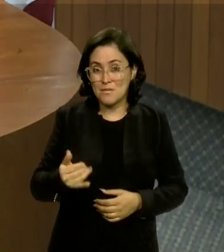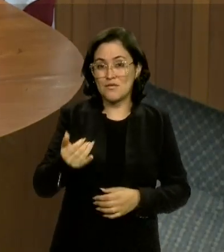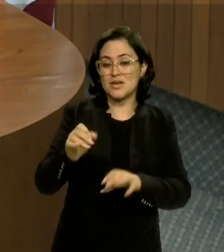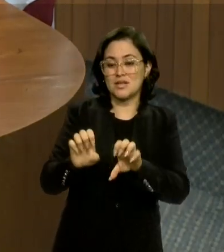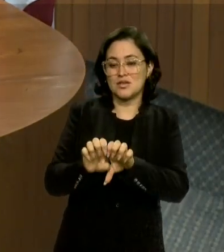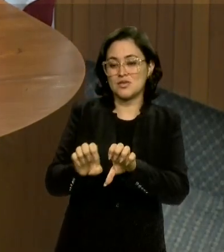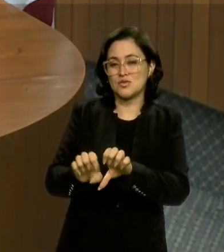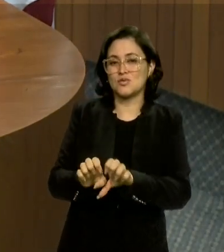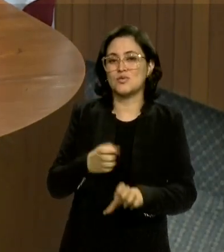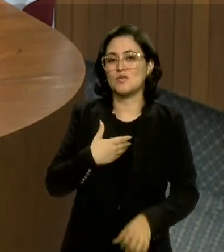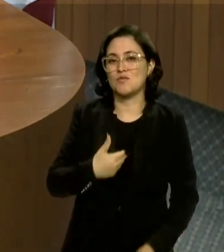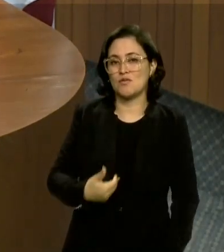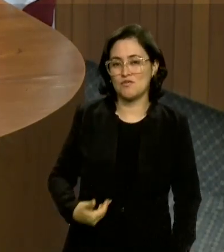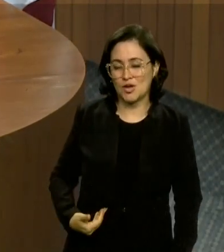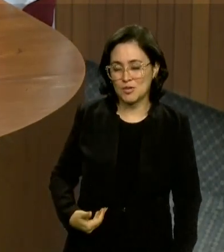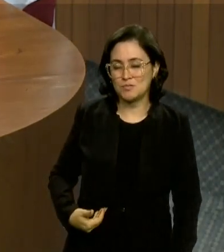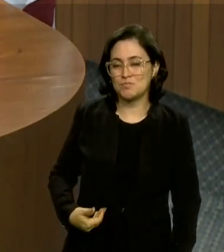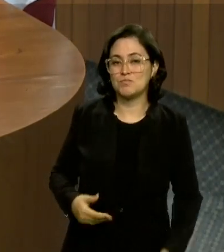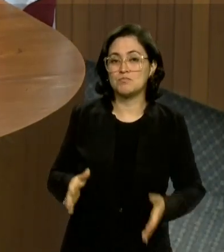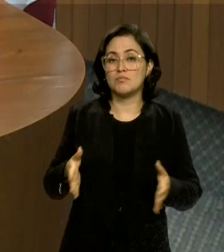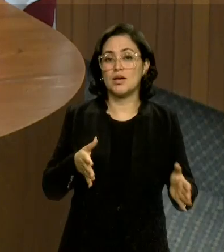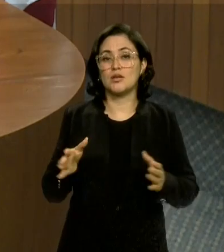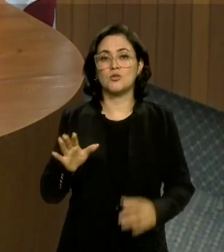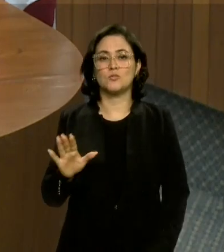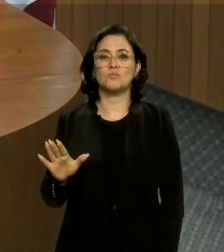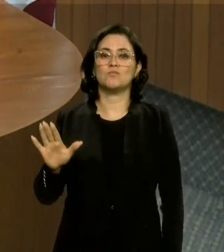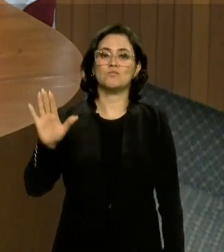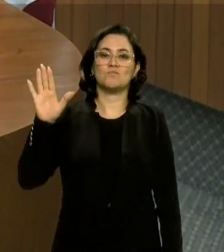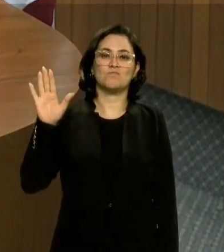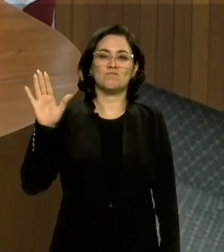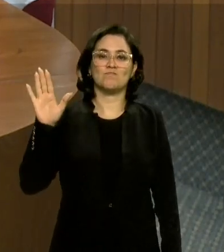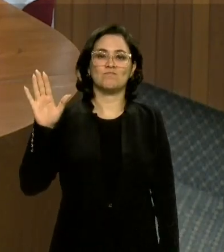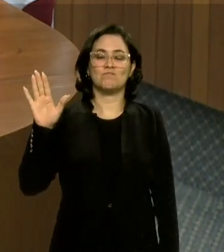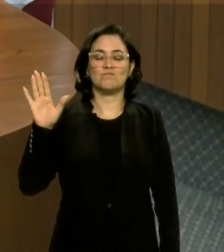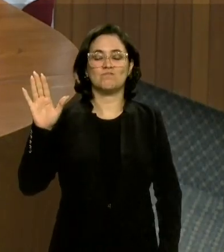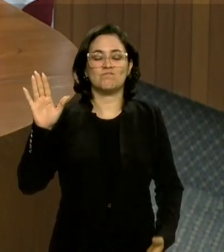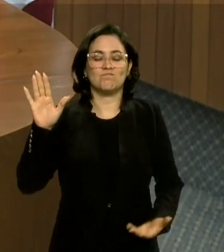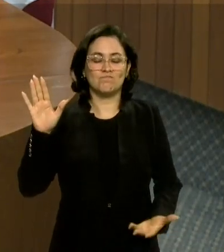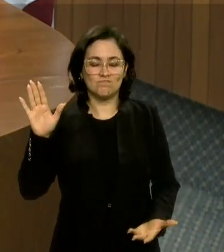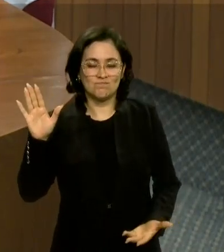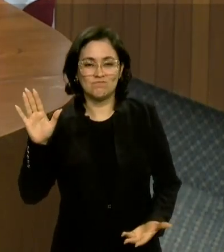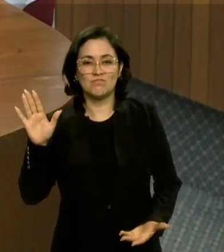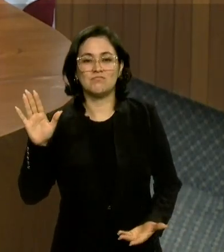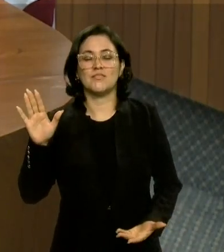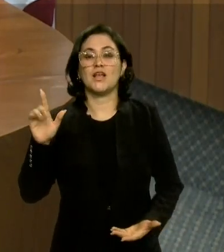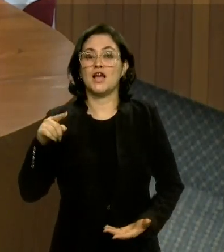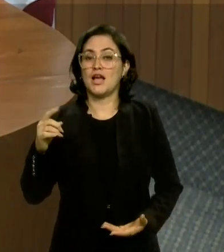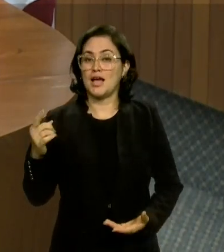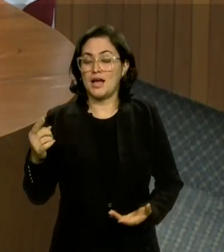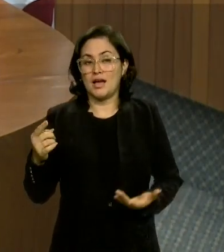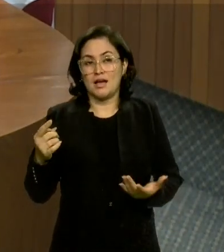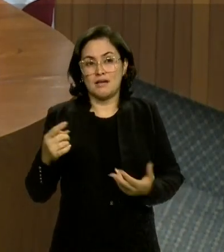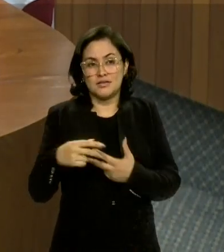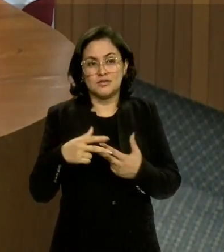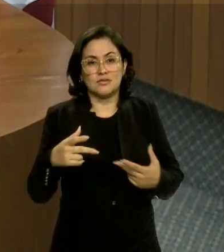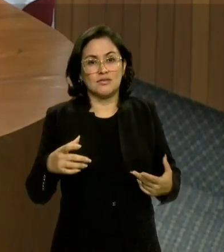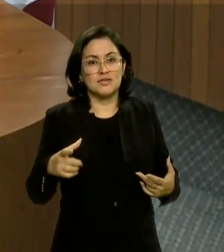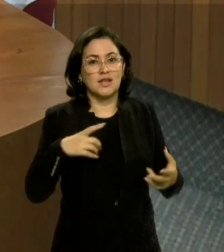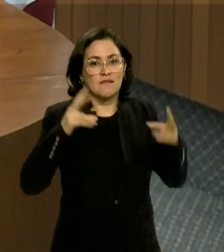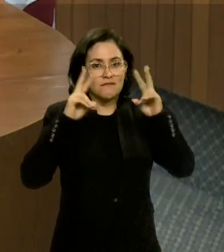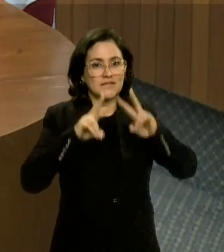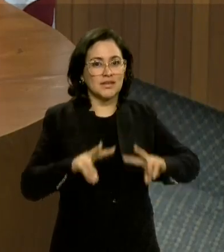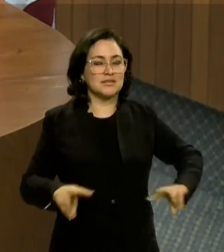Ariston, de eleição, onde muita coisa vale. Vale